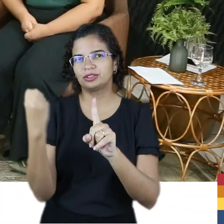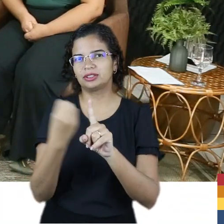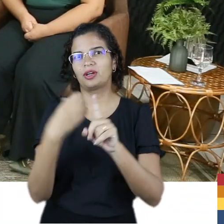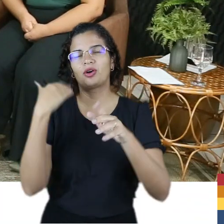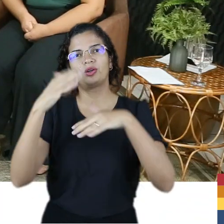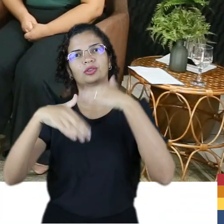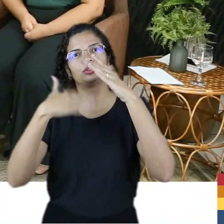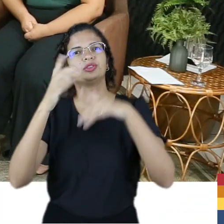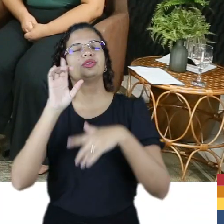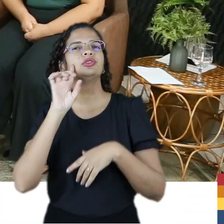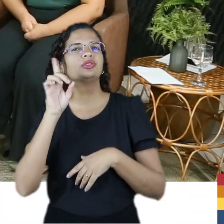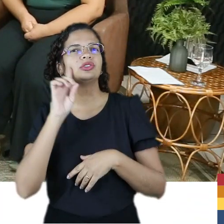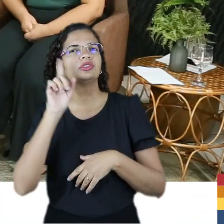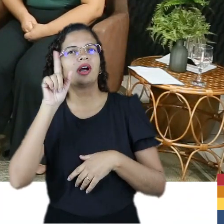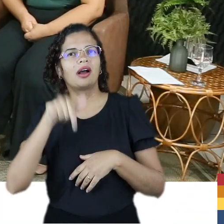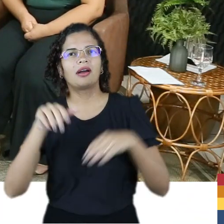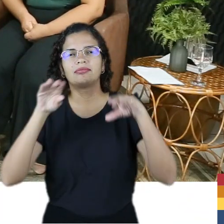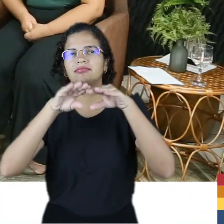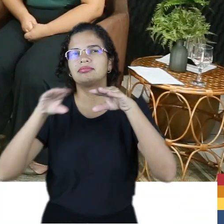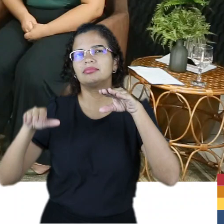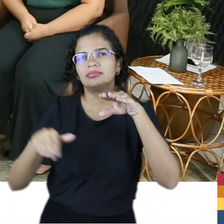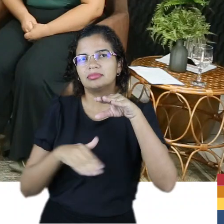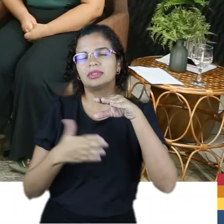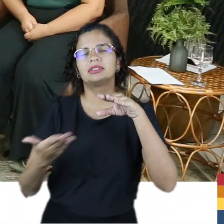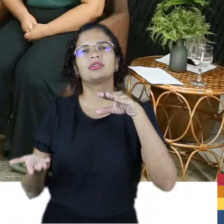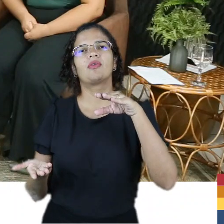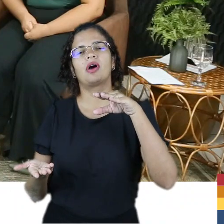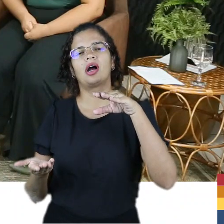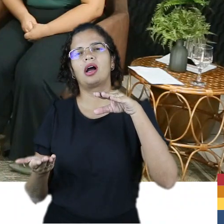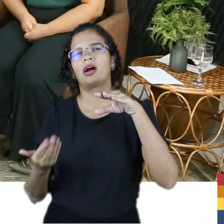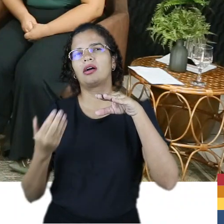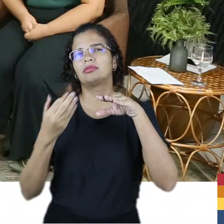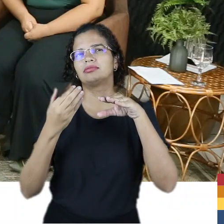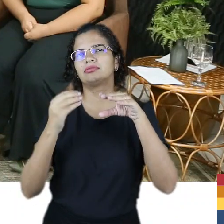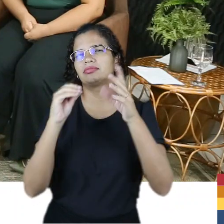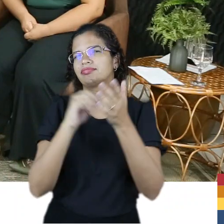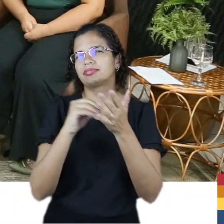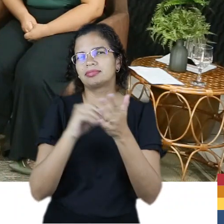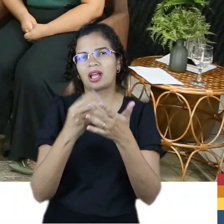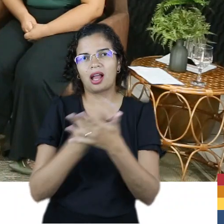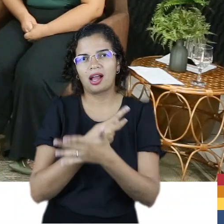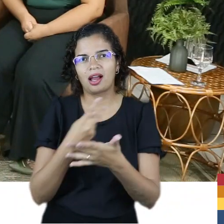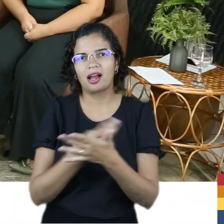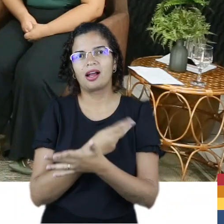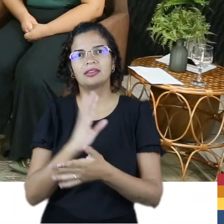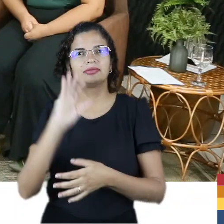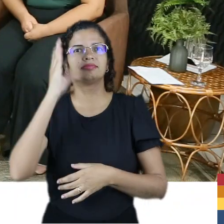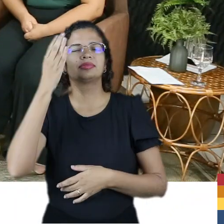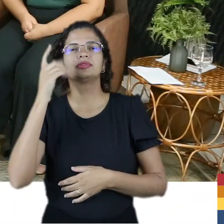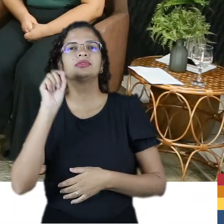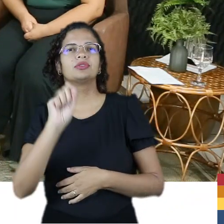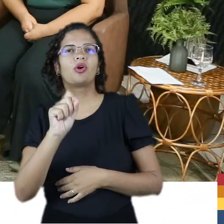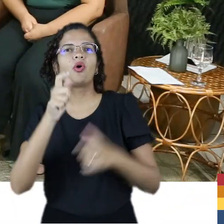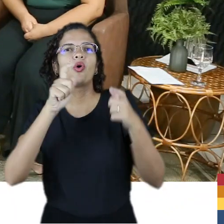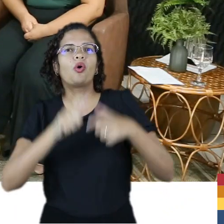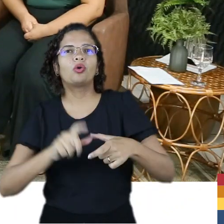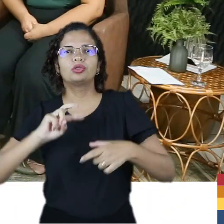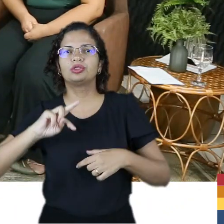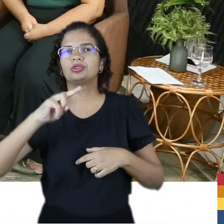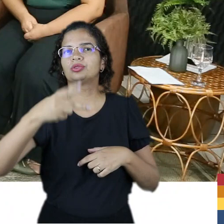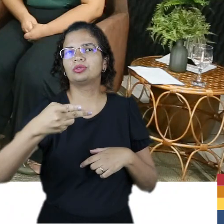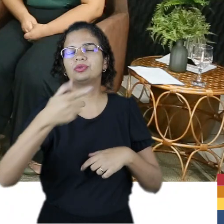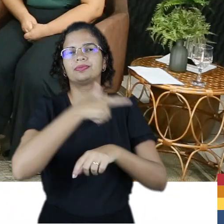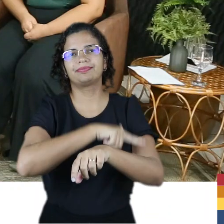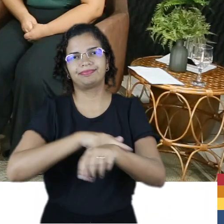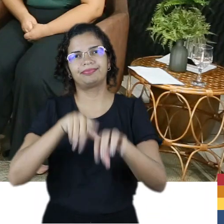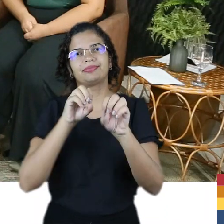colocaria no nível da superestrutura então a educação que nós temos seria reflexo dessa base econômica dessa base material então